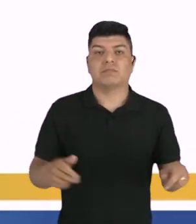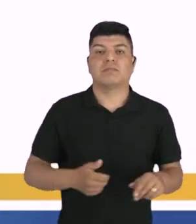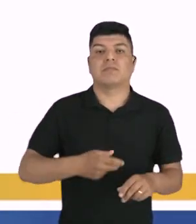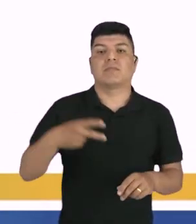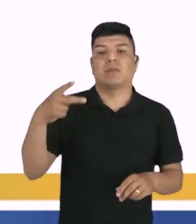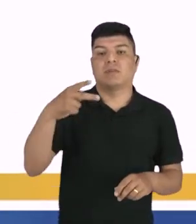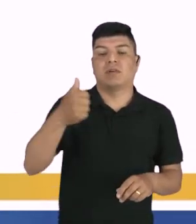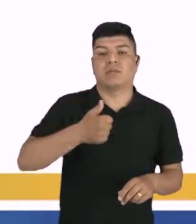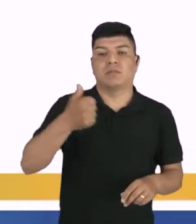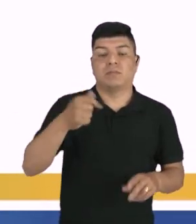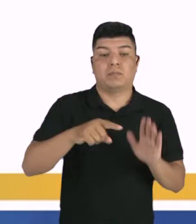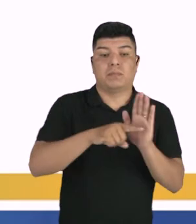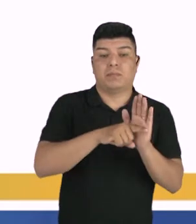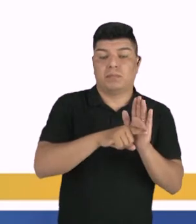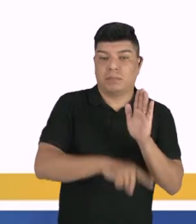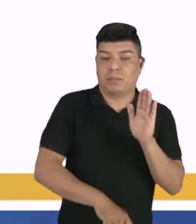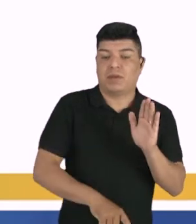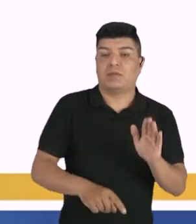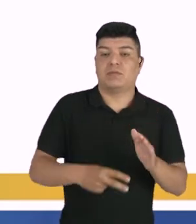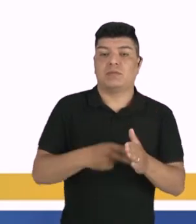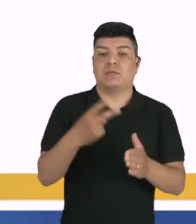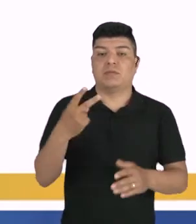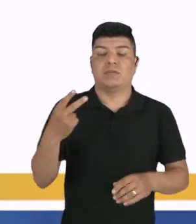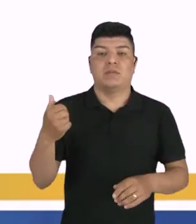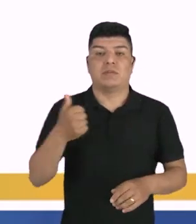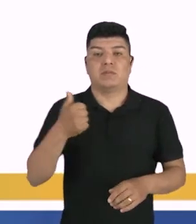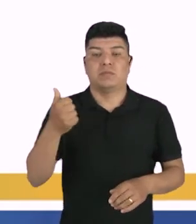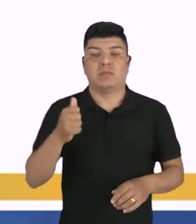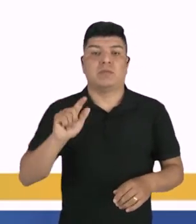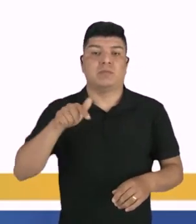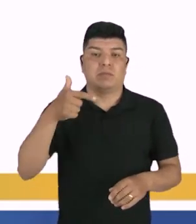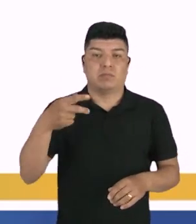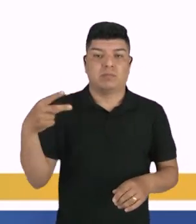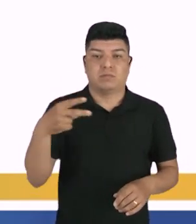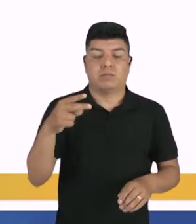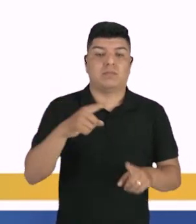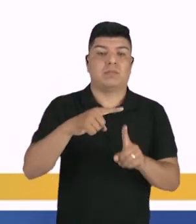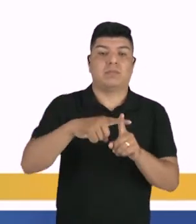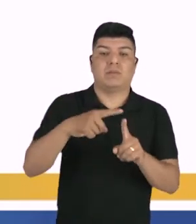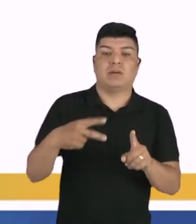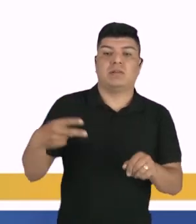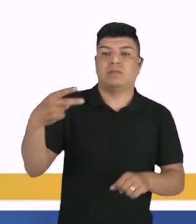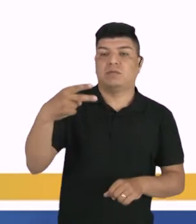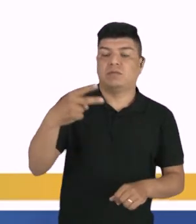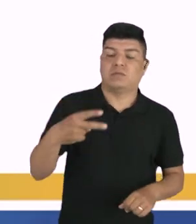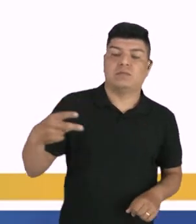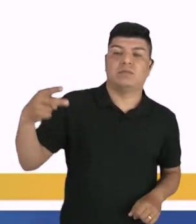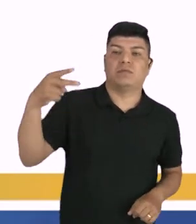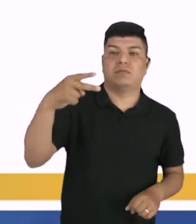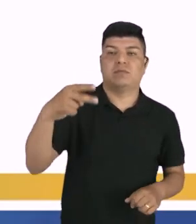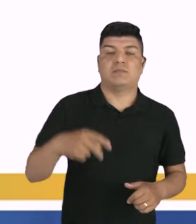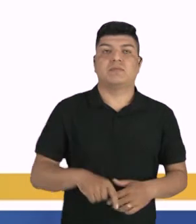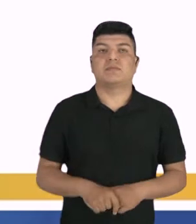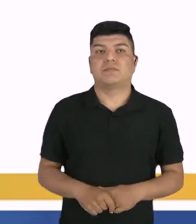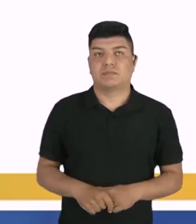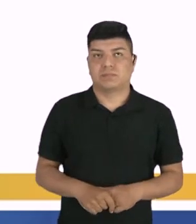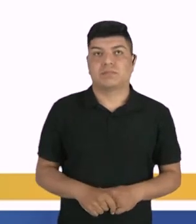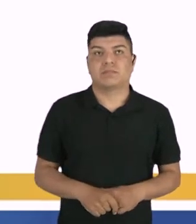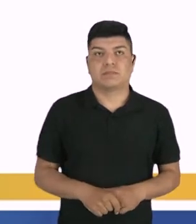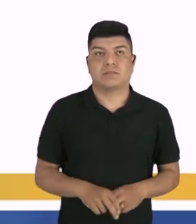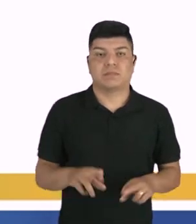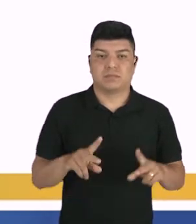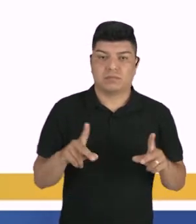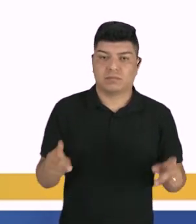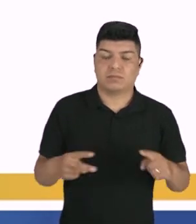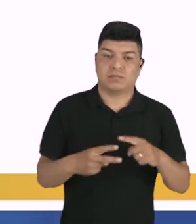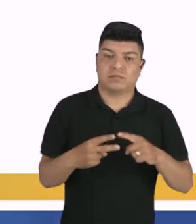primeiro menos 2 vezes o primeiro pelo segundo, mais o segundo ao quadrado. Então o quadrado da diferença